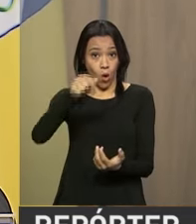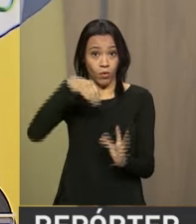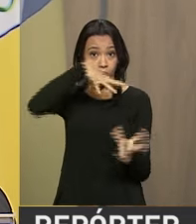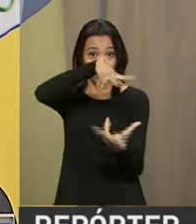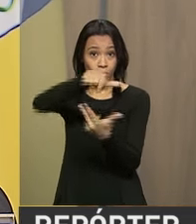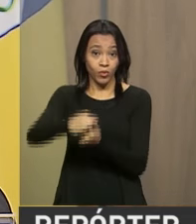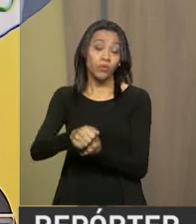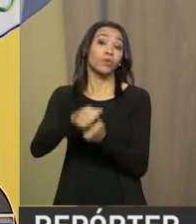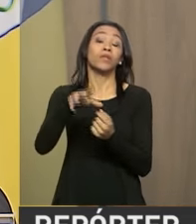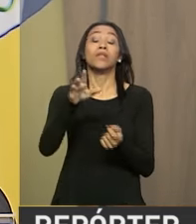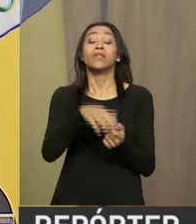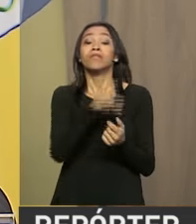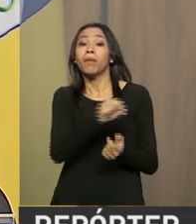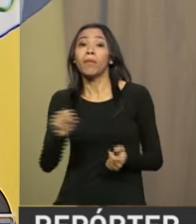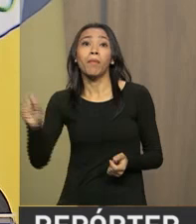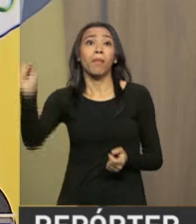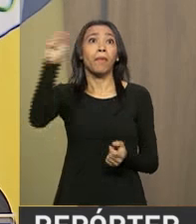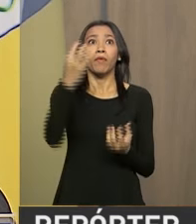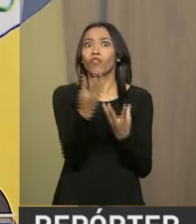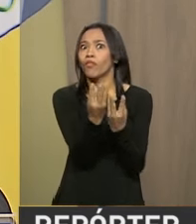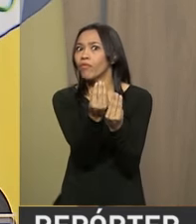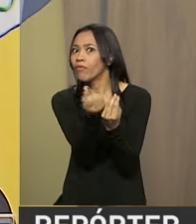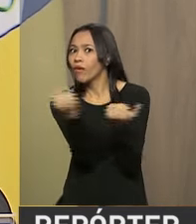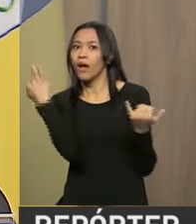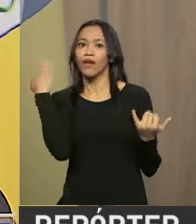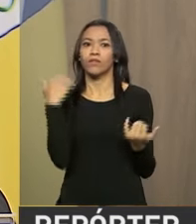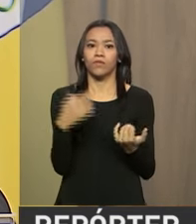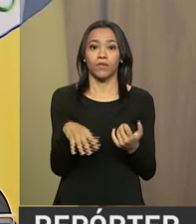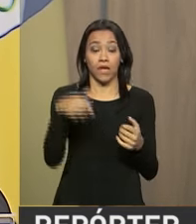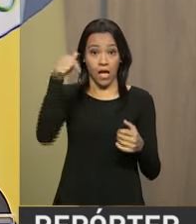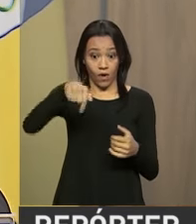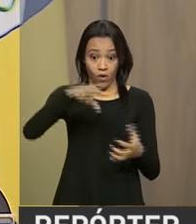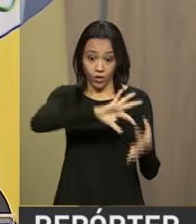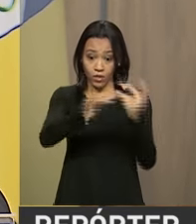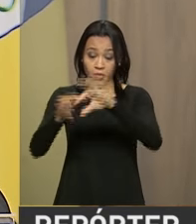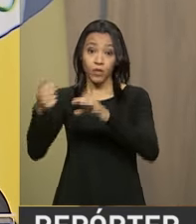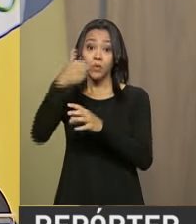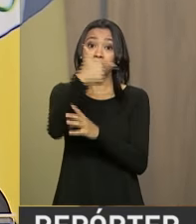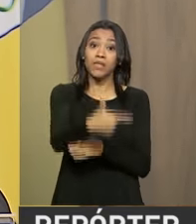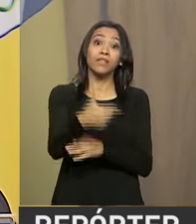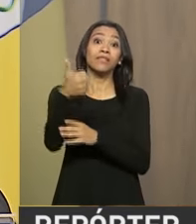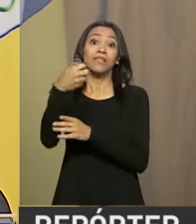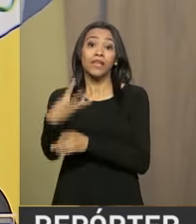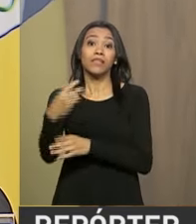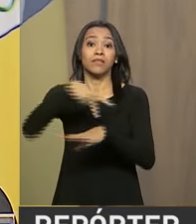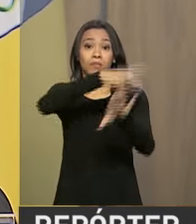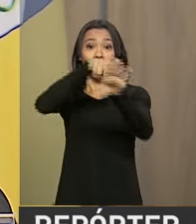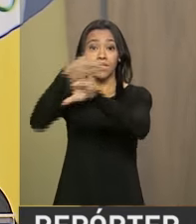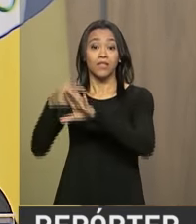receber 206 países. A Copa do Mundo foi transmitida para